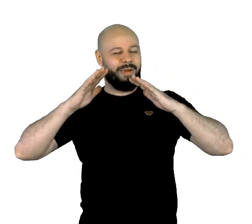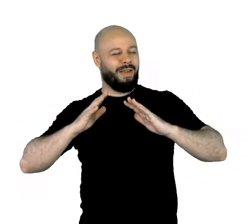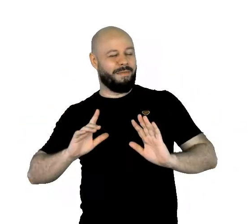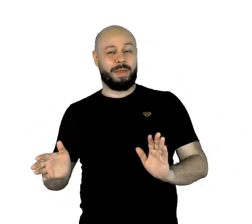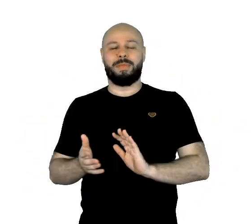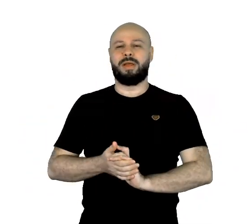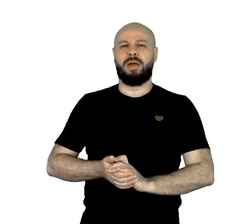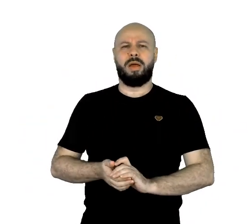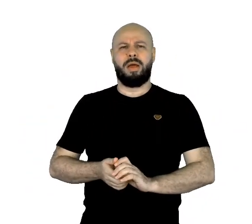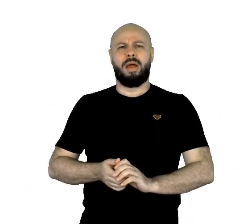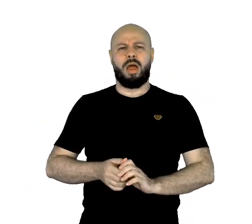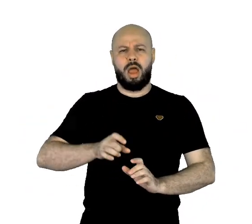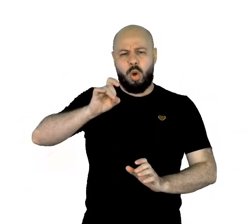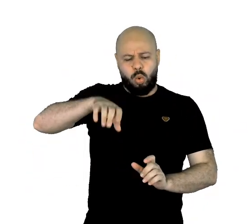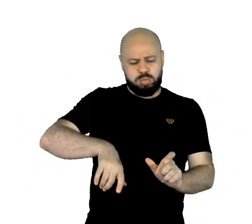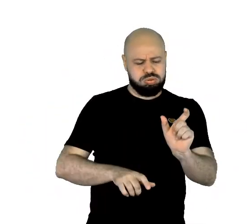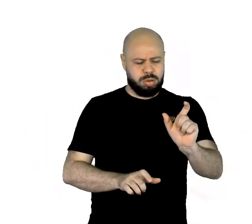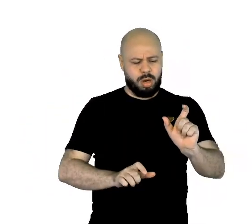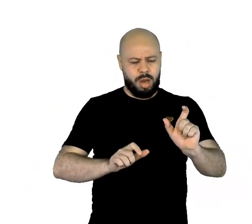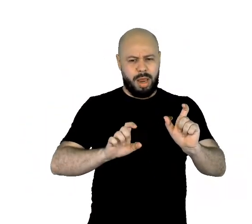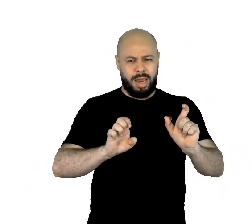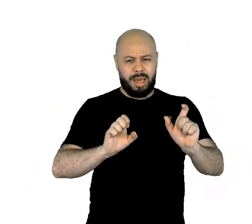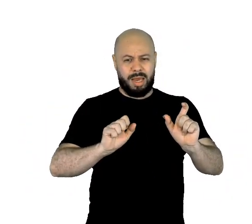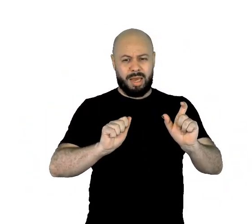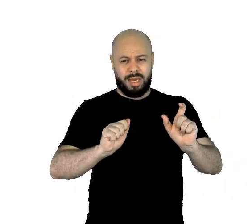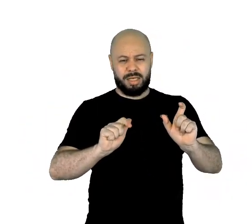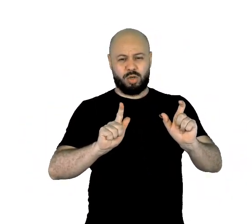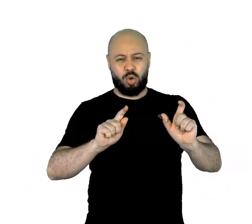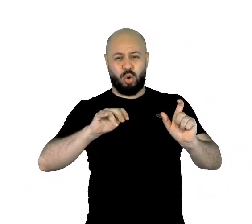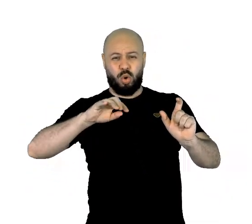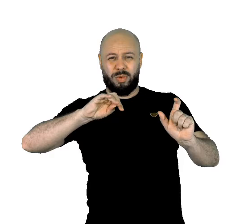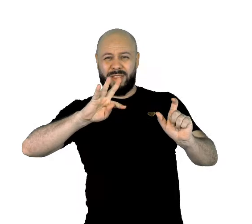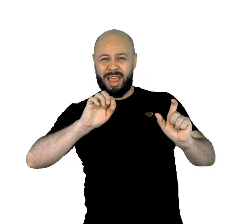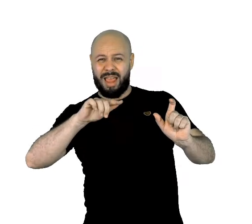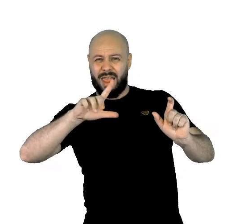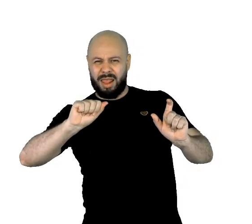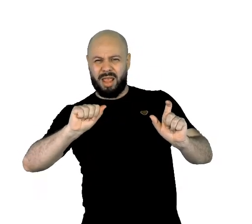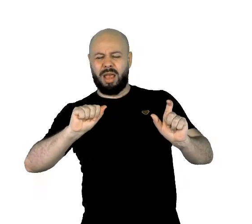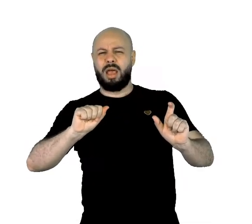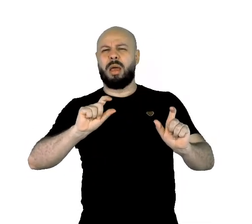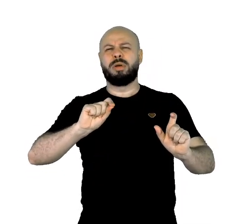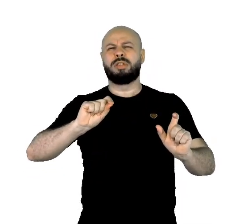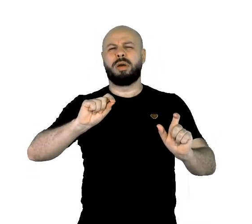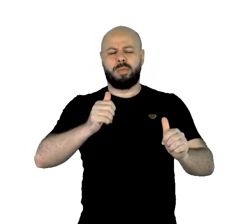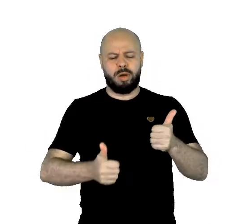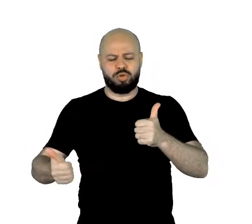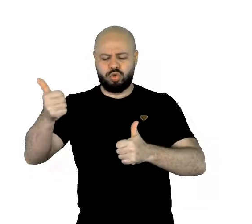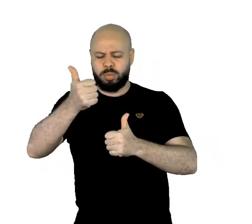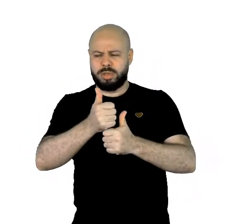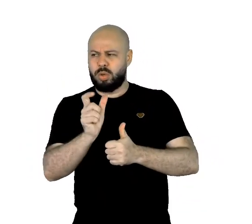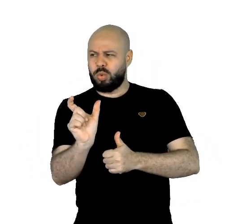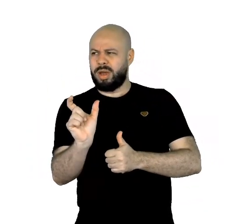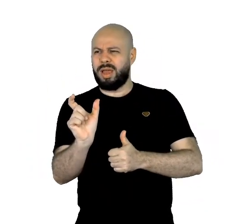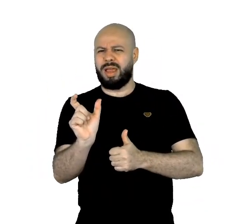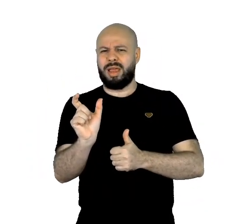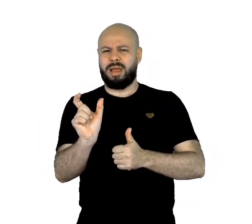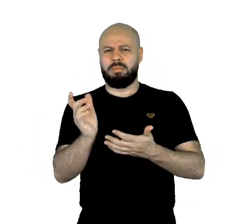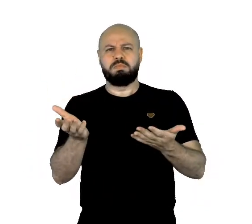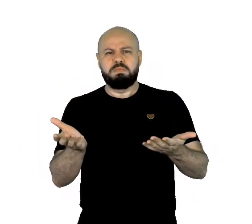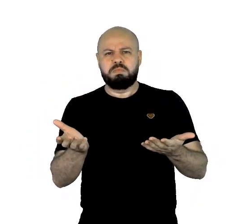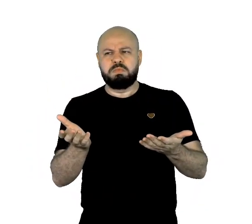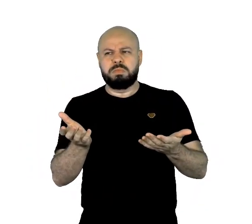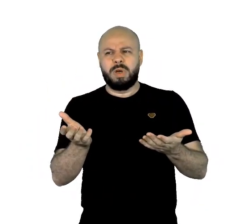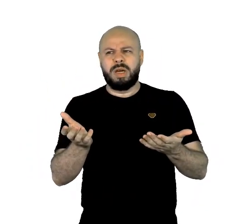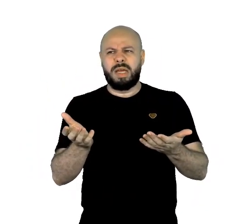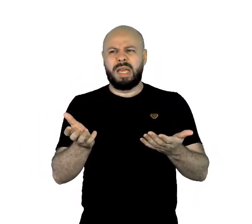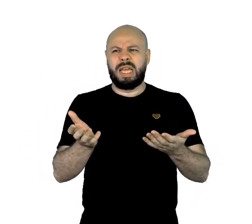esgotada. Agora eu pergunto, qual é a outra palavra que eu posso substituir por esgotada para